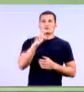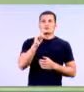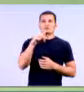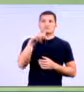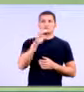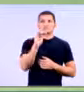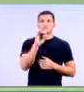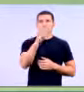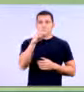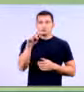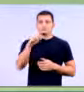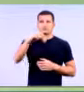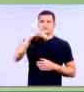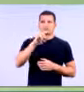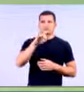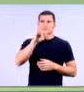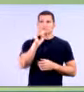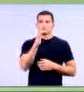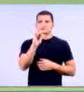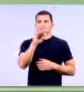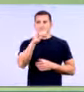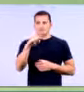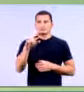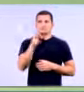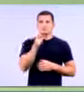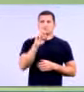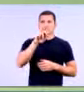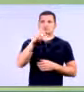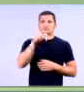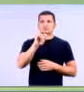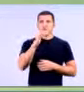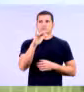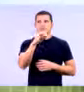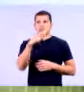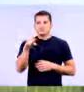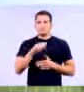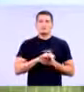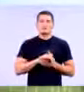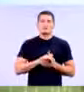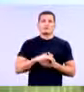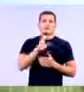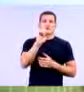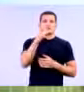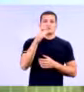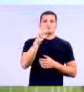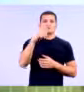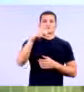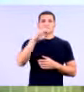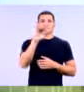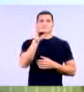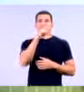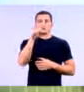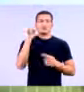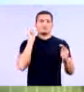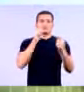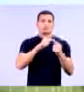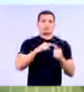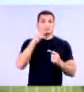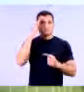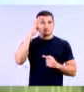para a formação. Na expansão, o principal objetivo era alcançar o maior número de pessoas.